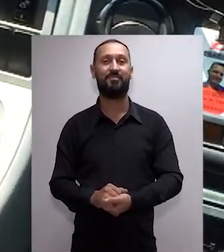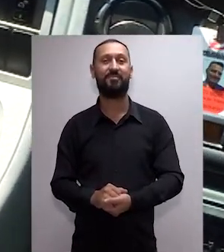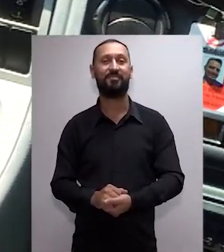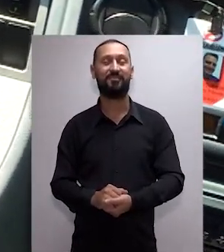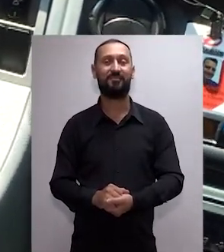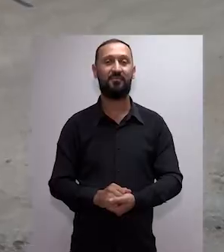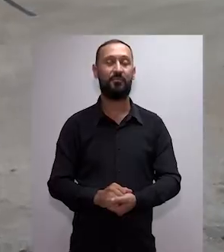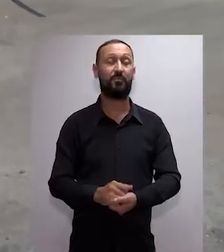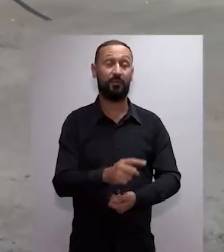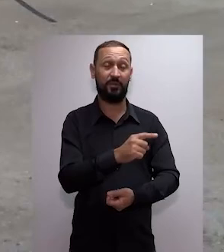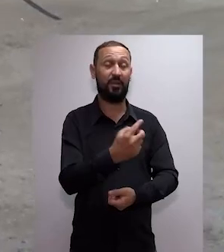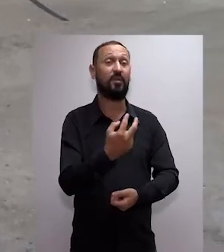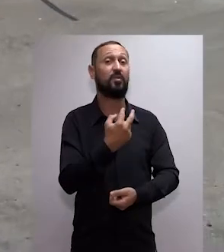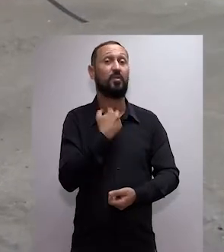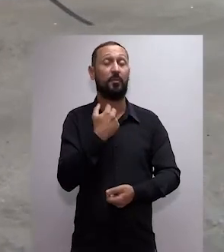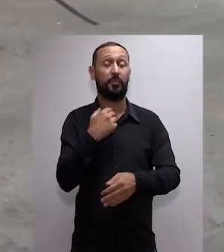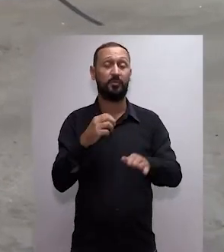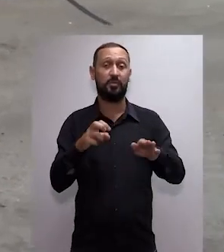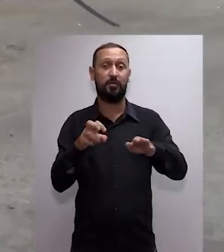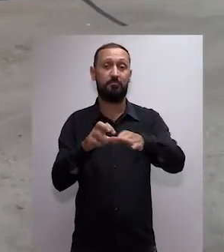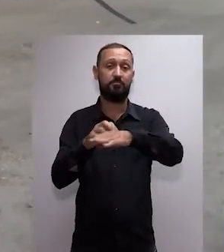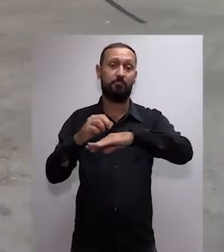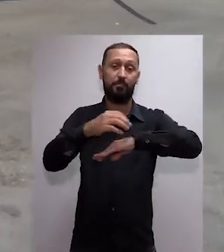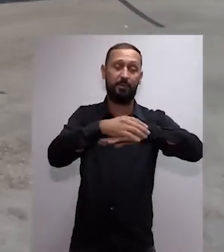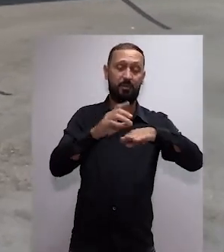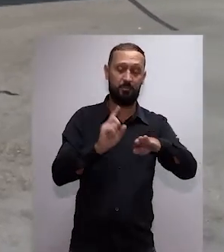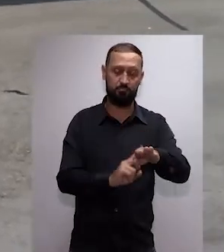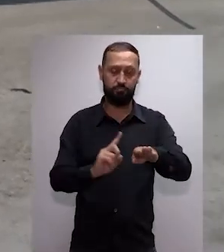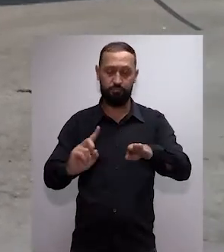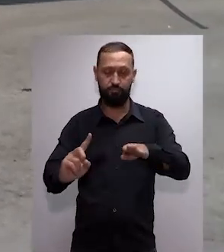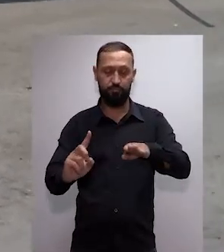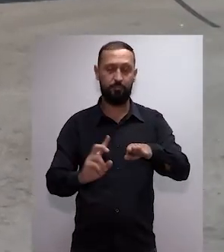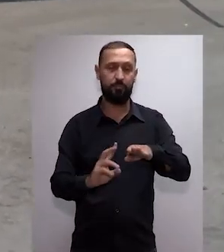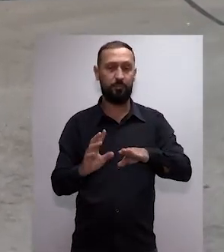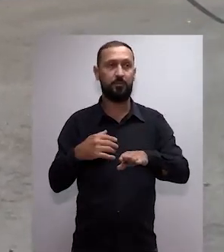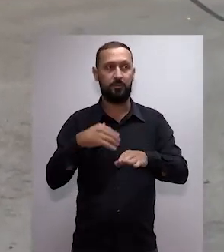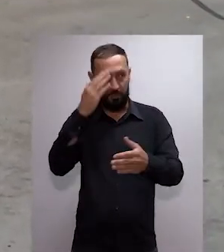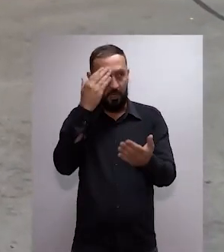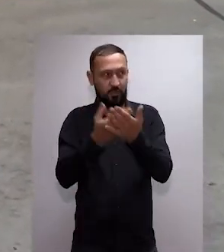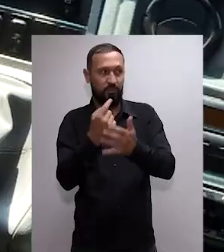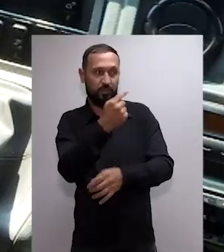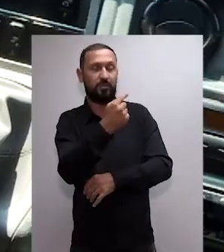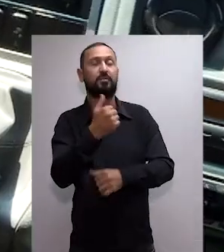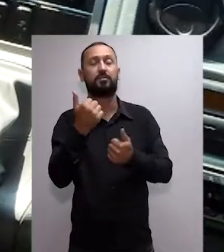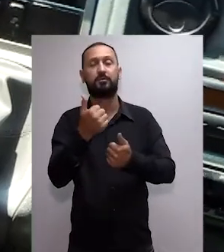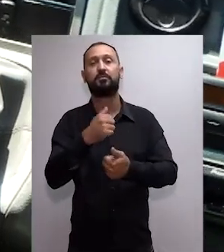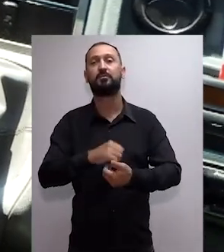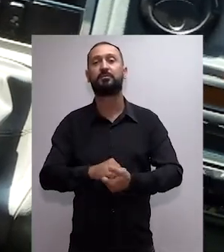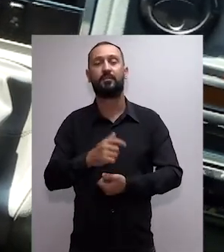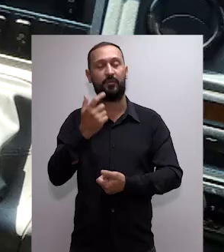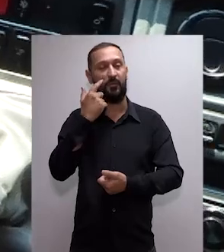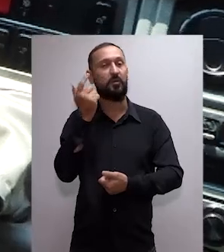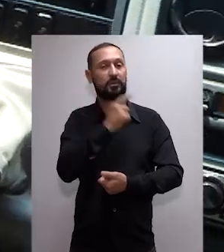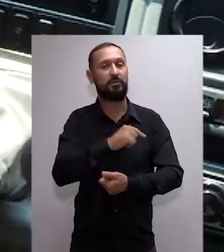O que ele não pode é avançar sobre o balizamento. Não, a gente está confiando aí no Getúlio, ele estudou bastante, vai